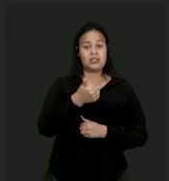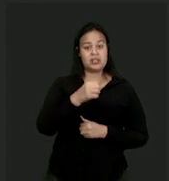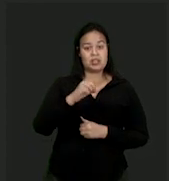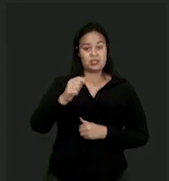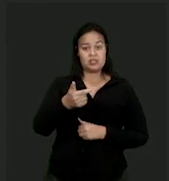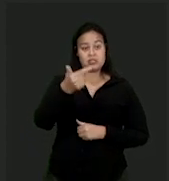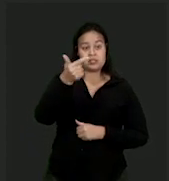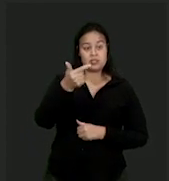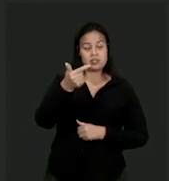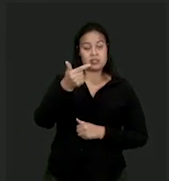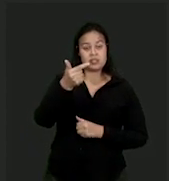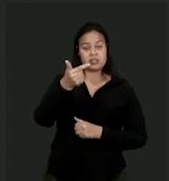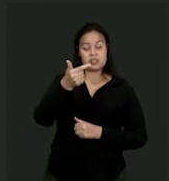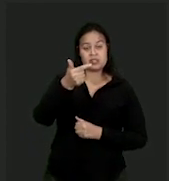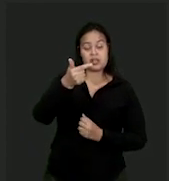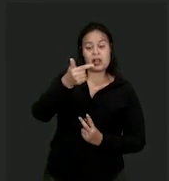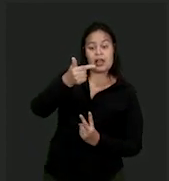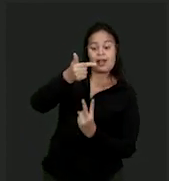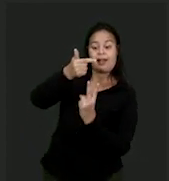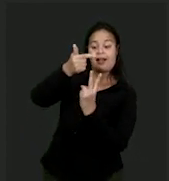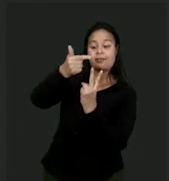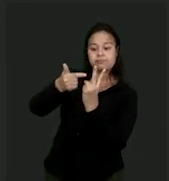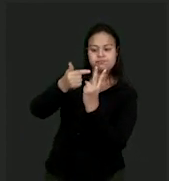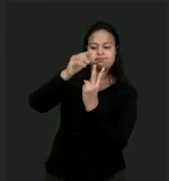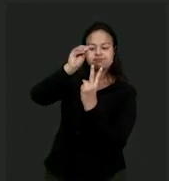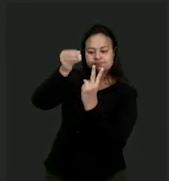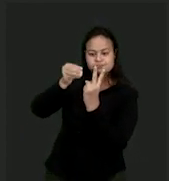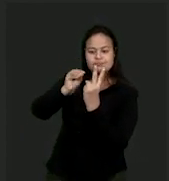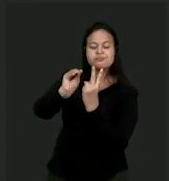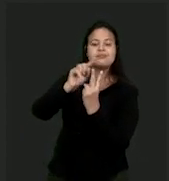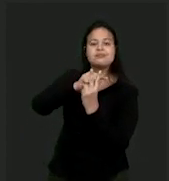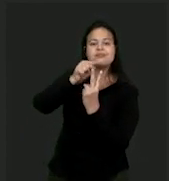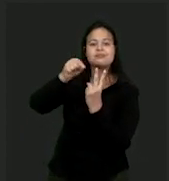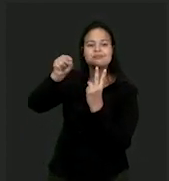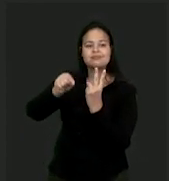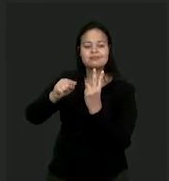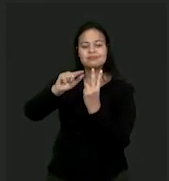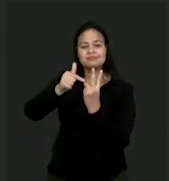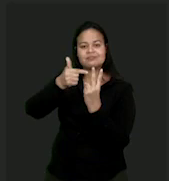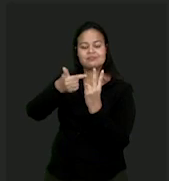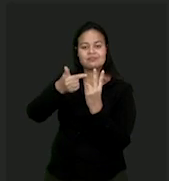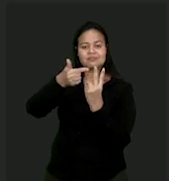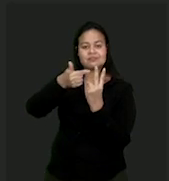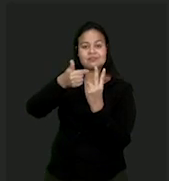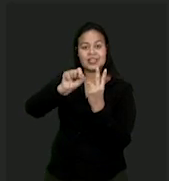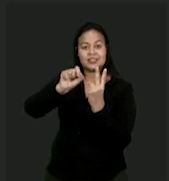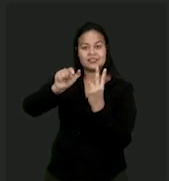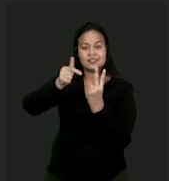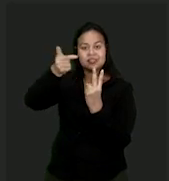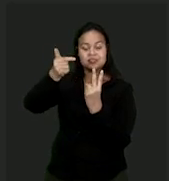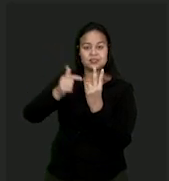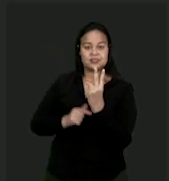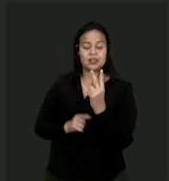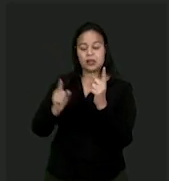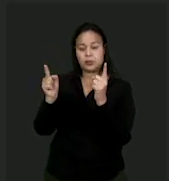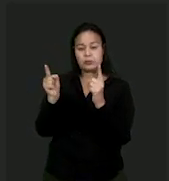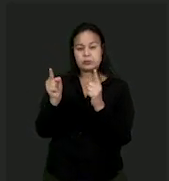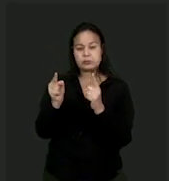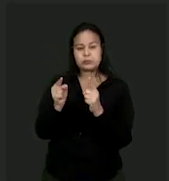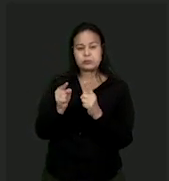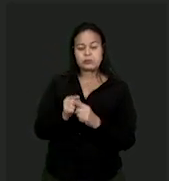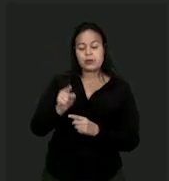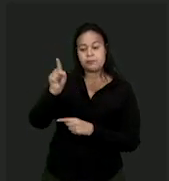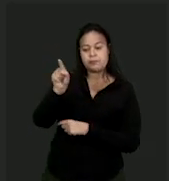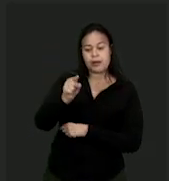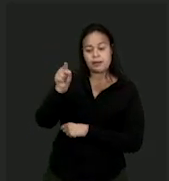2 dentro da raiz, porque 10 vezes 10 é 10 elevado a 2. E aqui, por simplificação, eu posso simplificar aqui